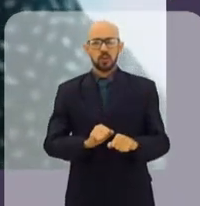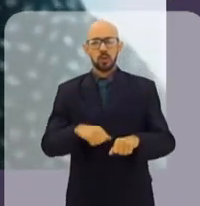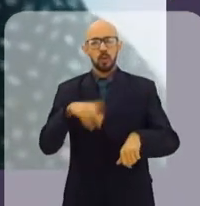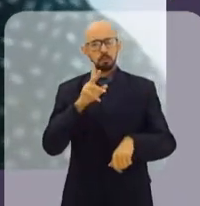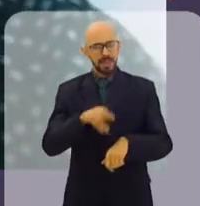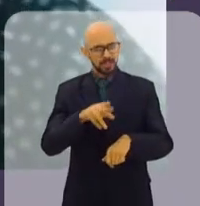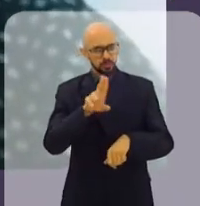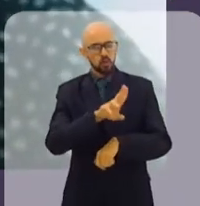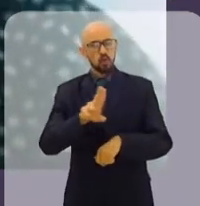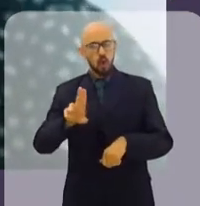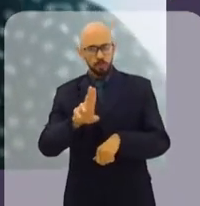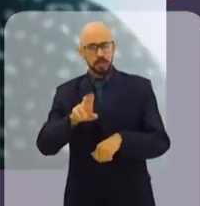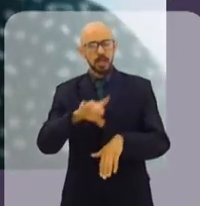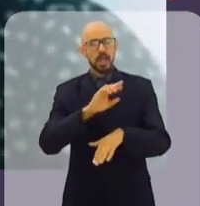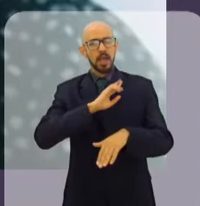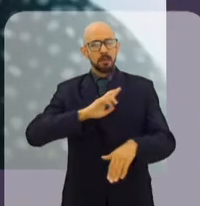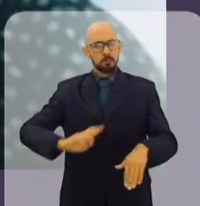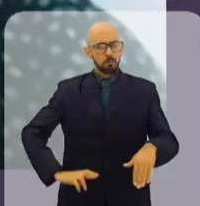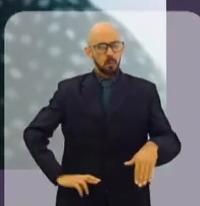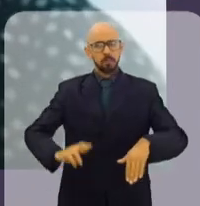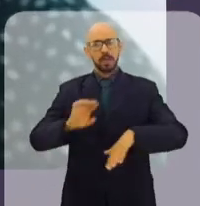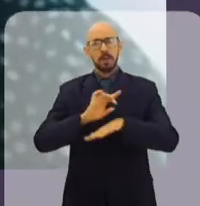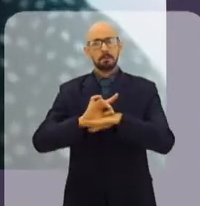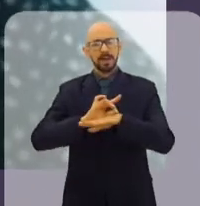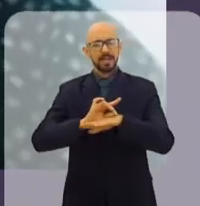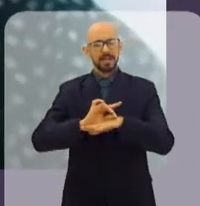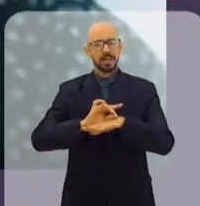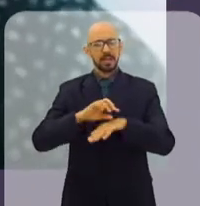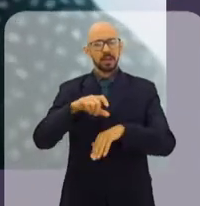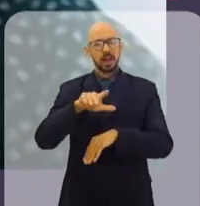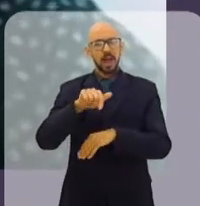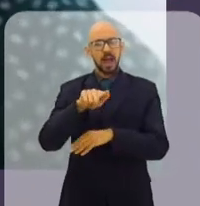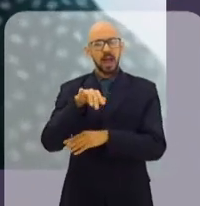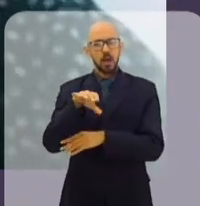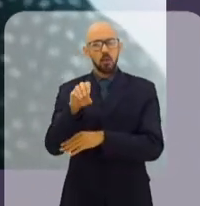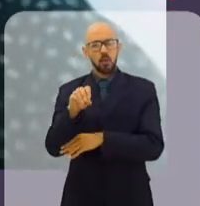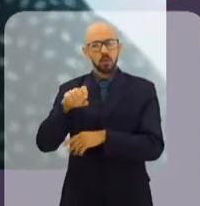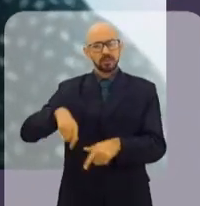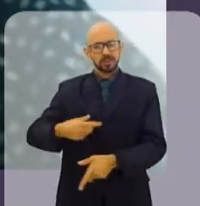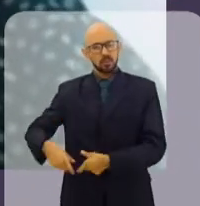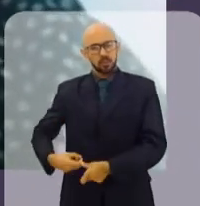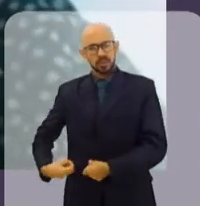mesmo nome, República Preta do Largo de São Francisco, ciclo de